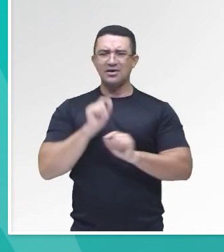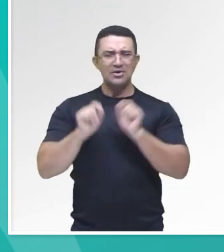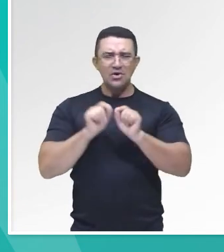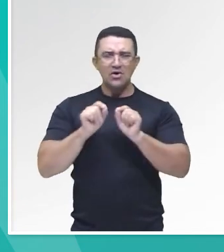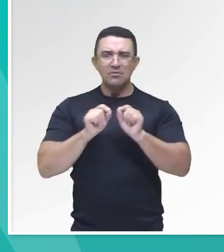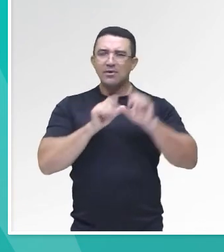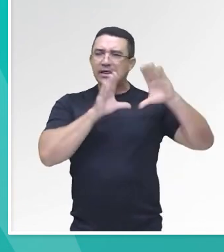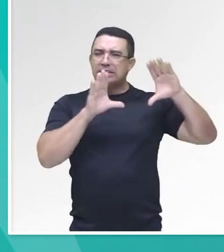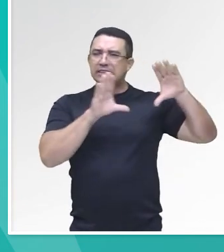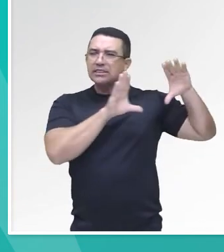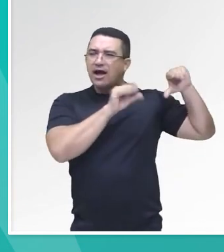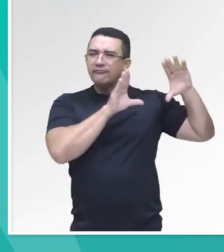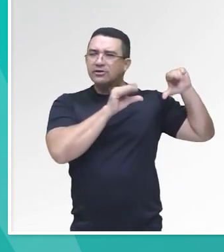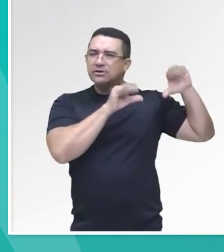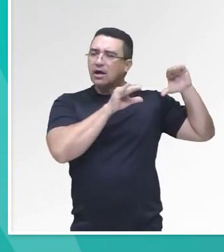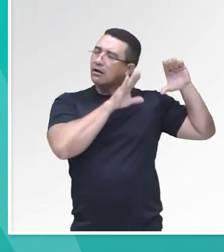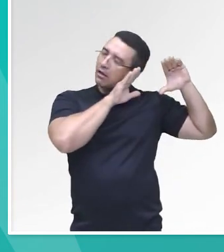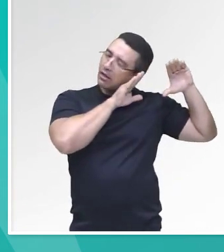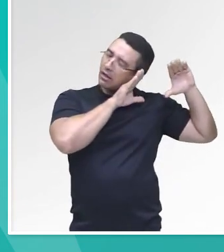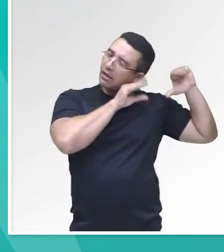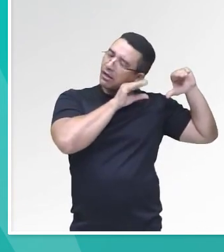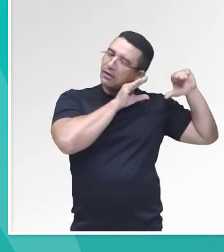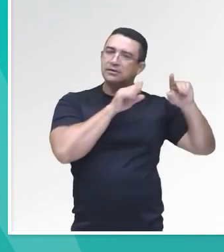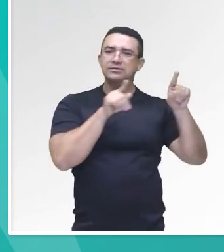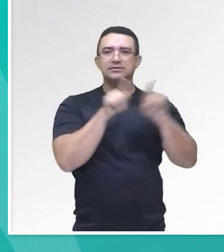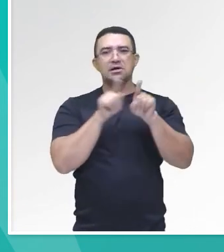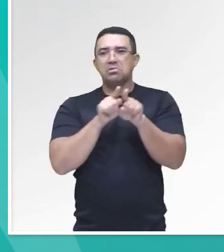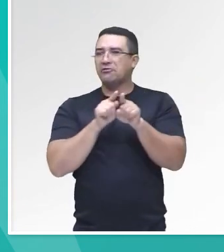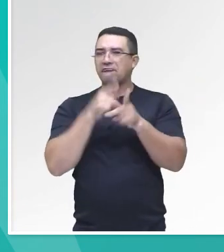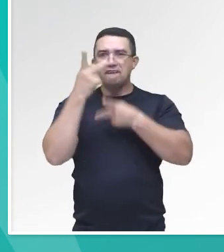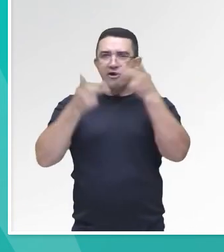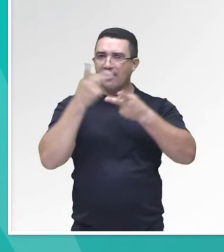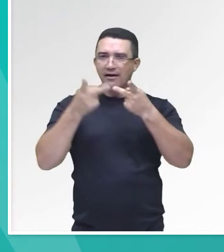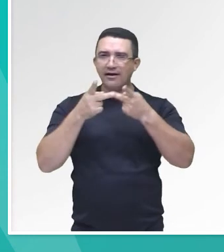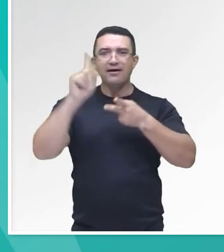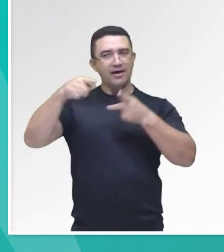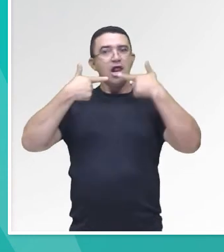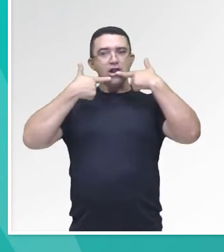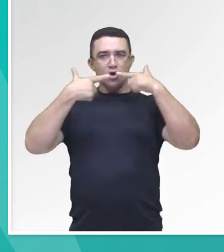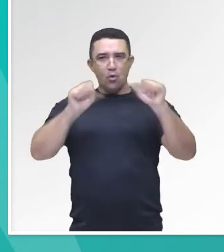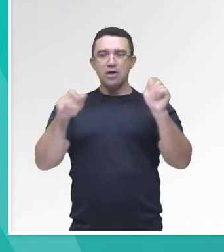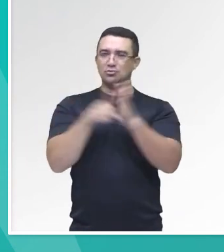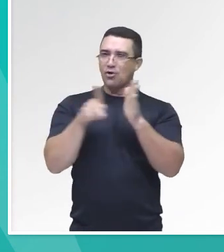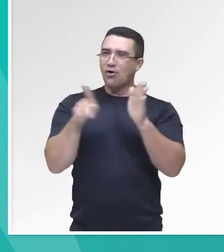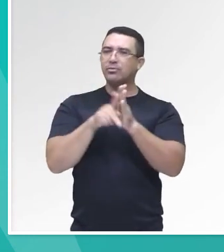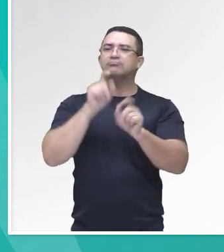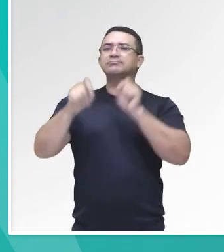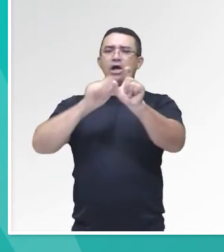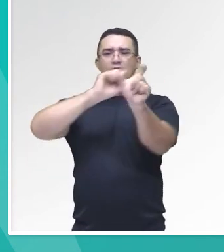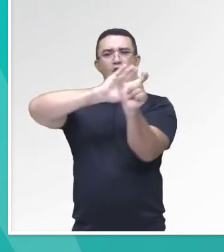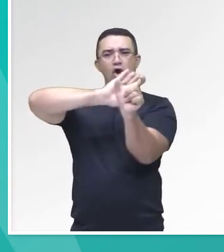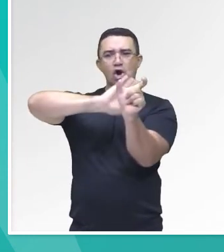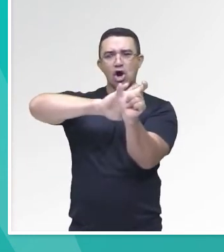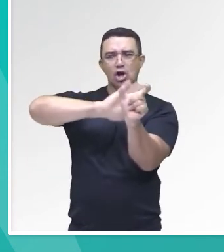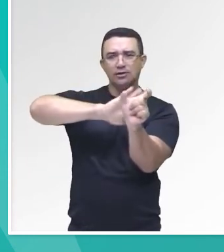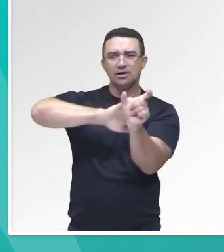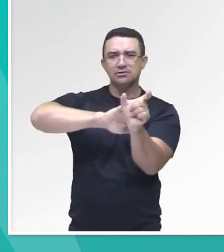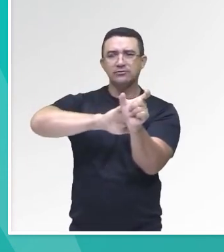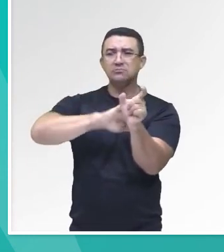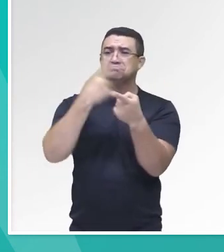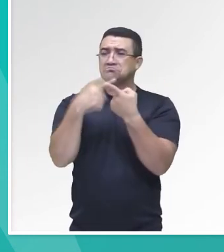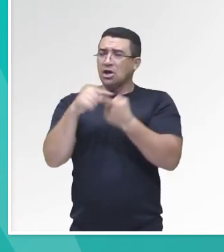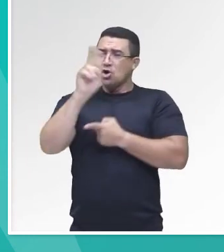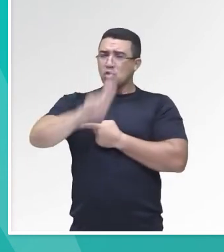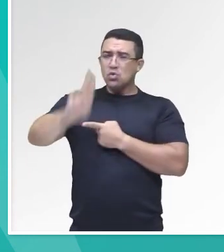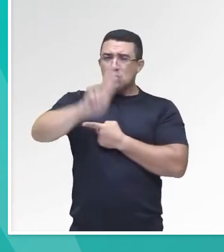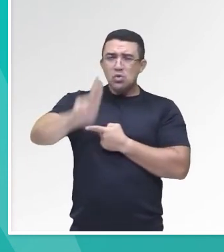ele está usando o que aqui? Linguagem conotativa, tá? Porque ele usa